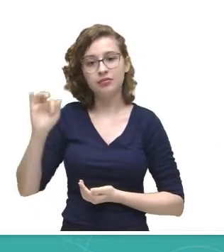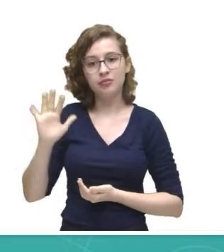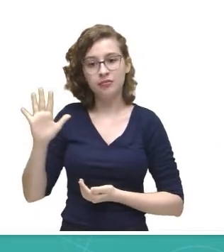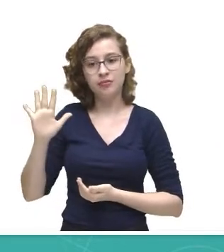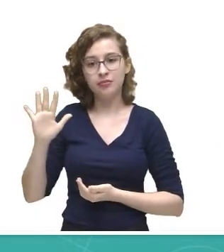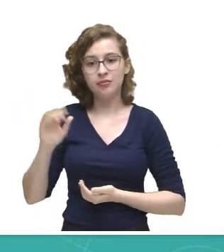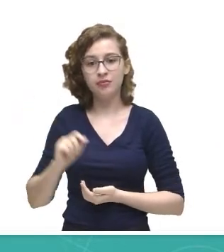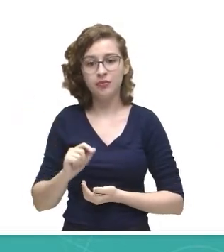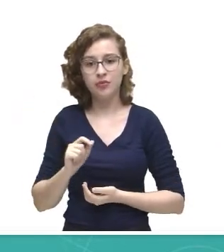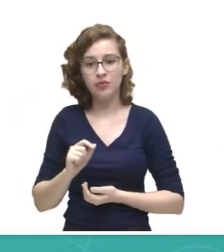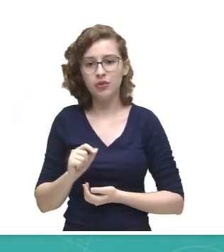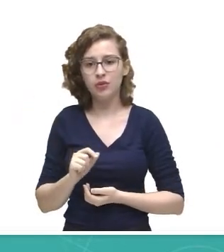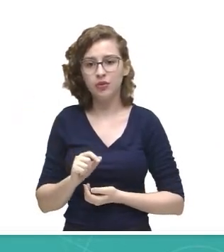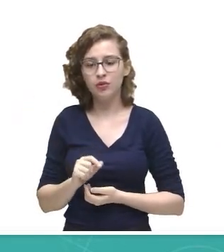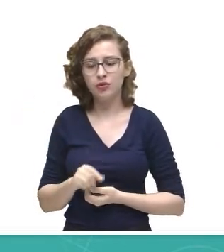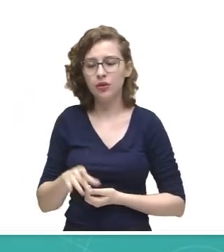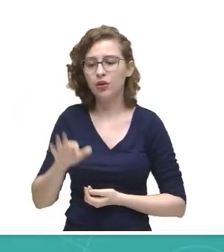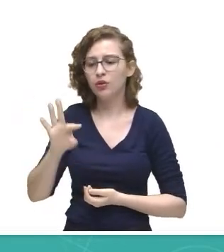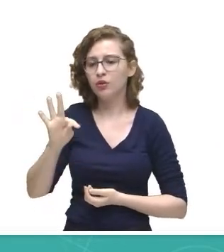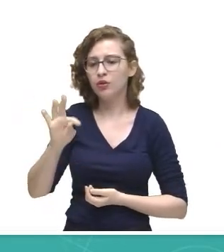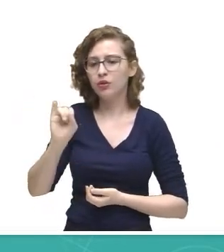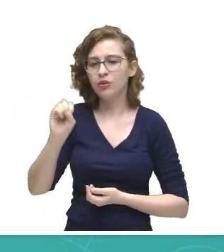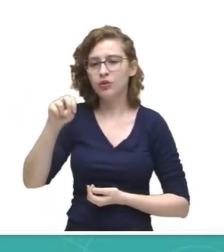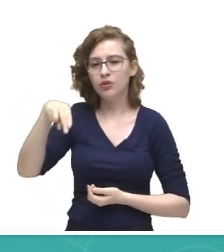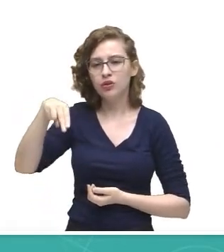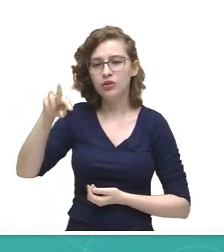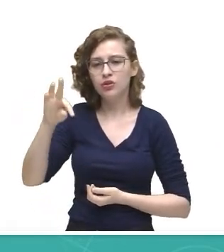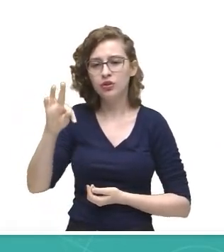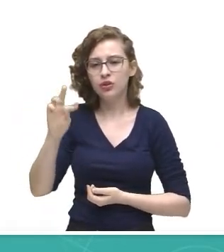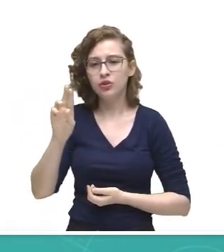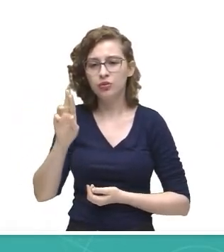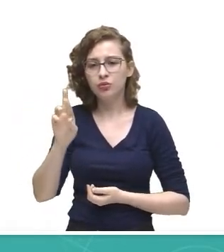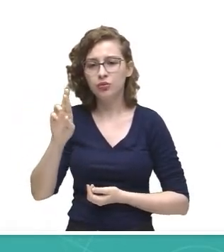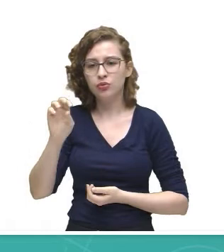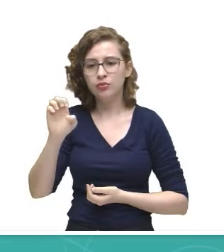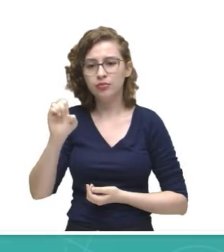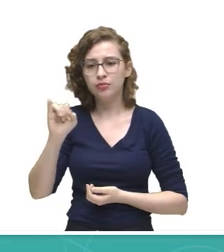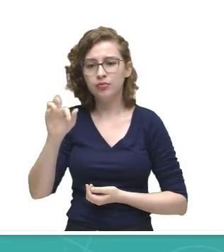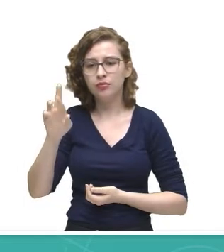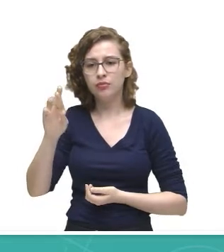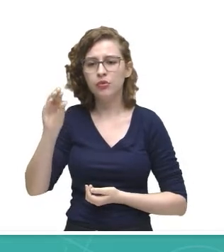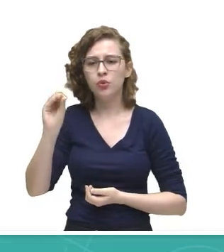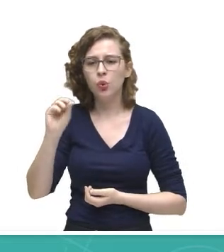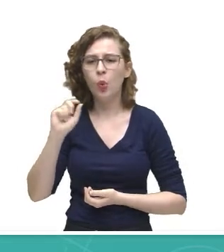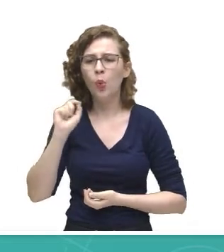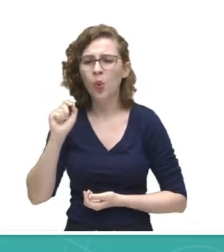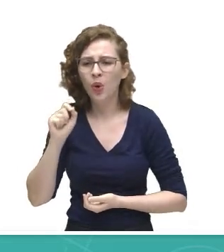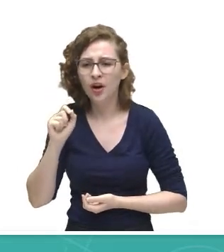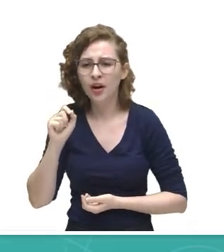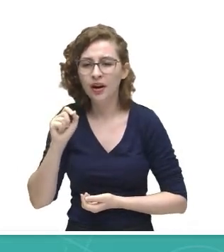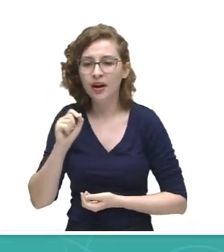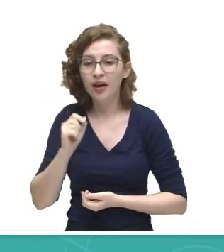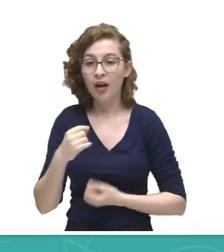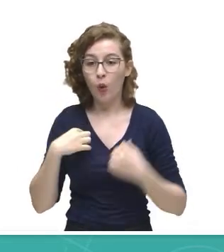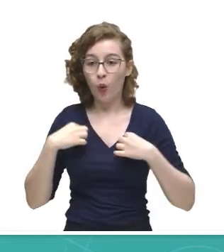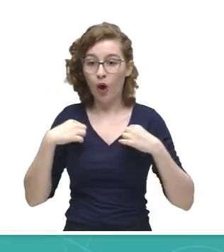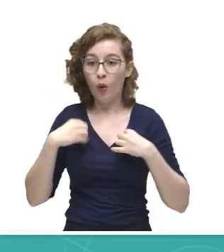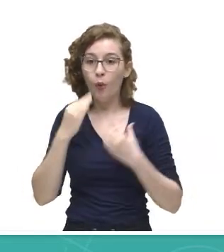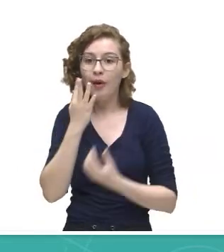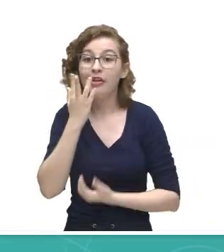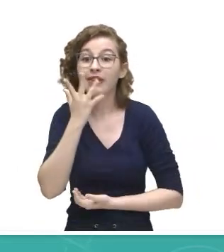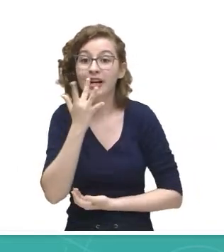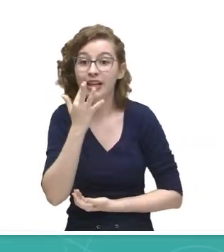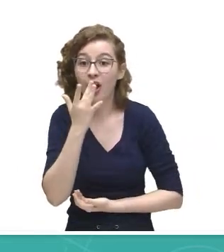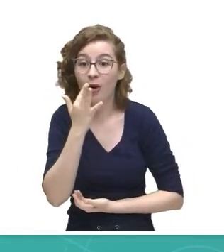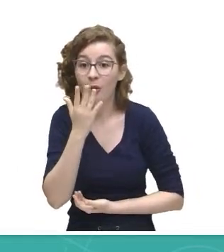um tintureiro. Como assim, professora, um tintureiro? Ele vai tingir e vai dar cor aos